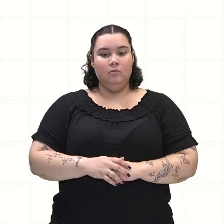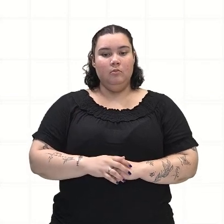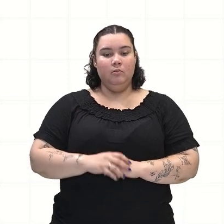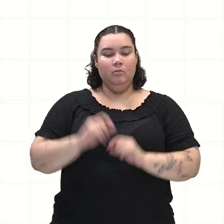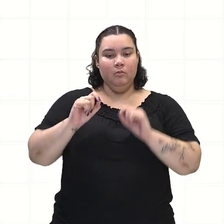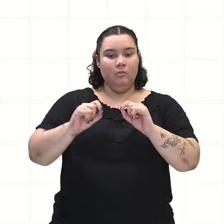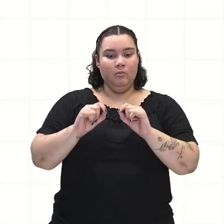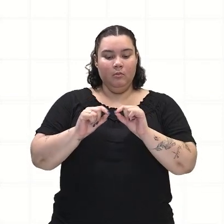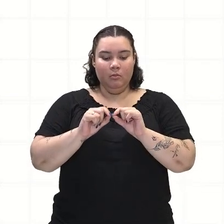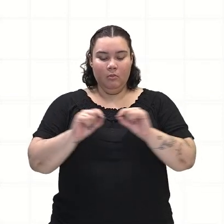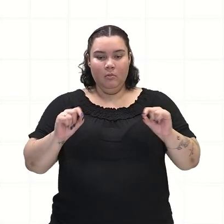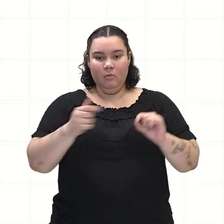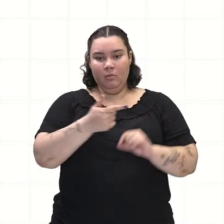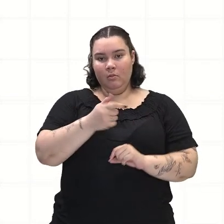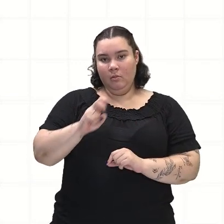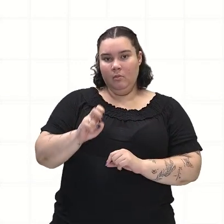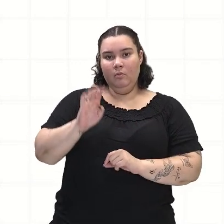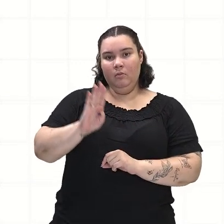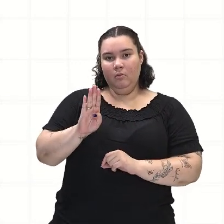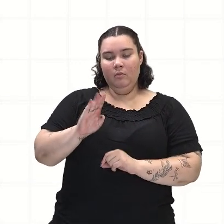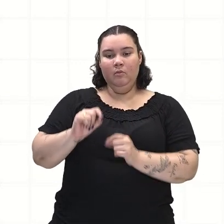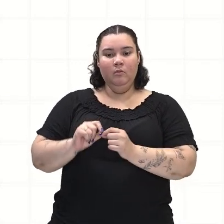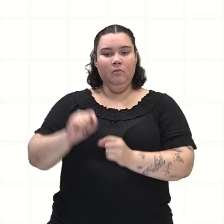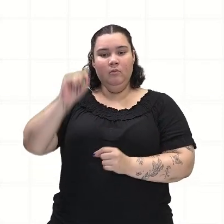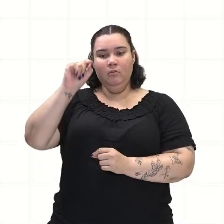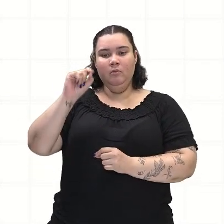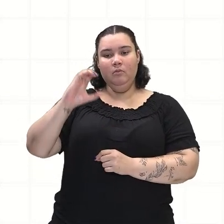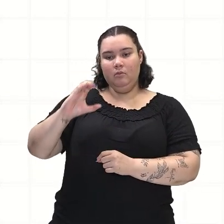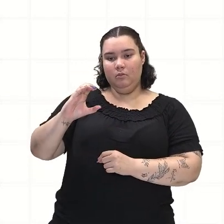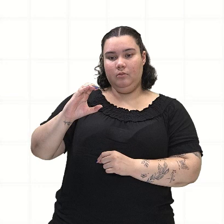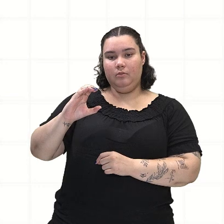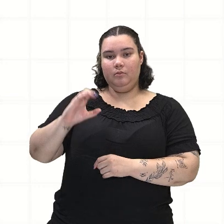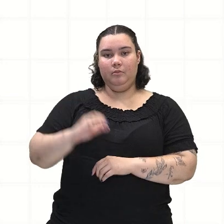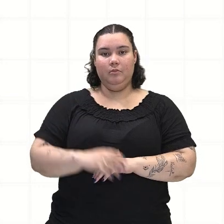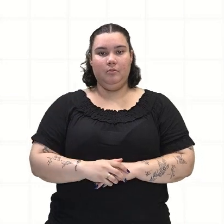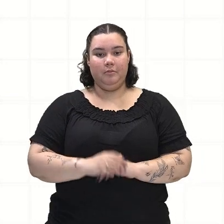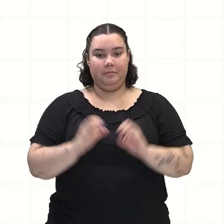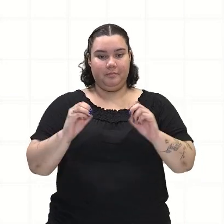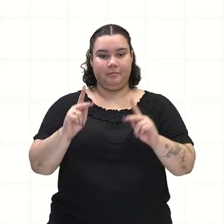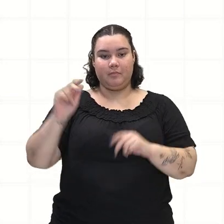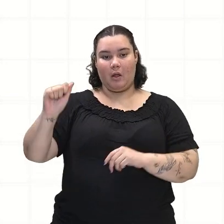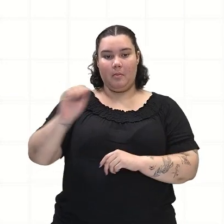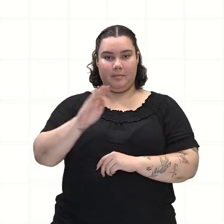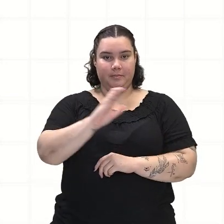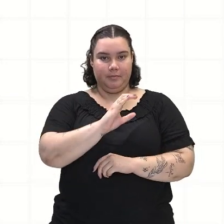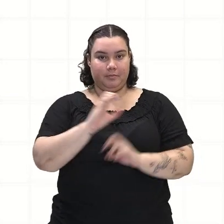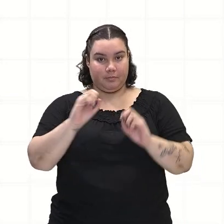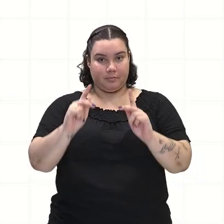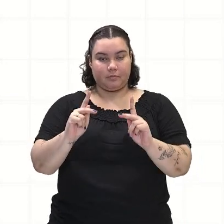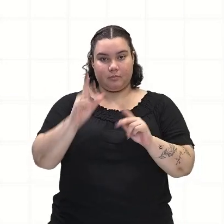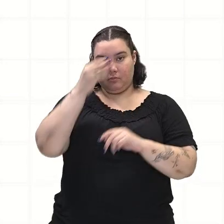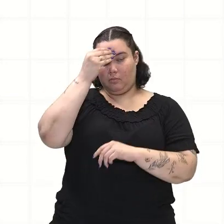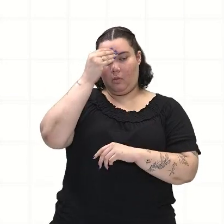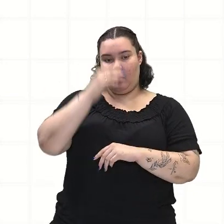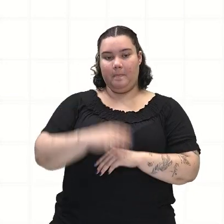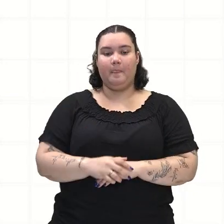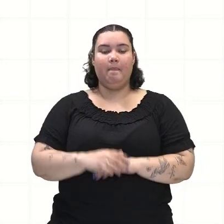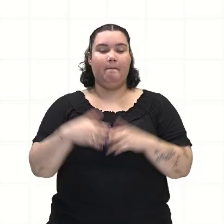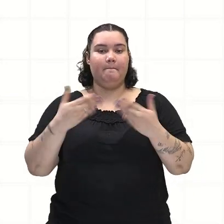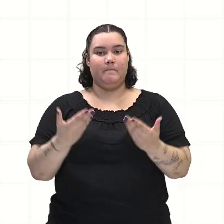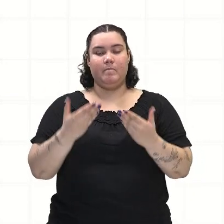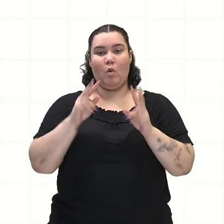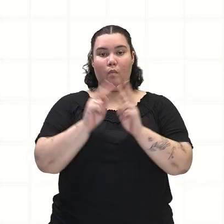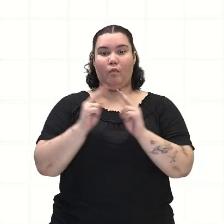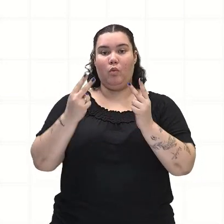B e a altura de C, né? Então, o volume vai ser o produto dessas